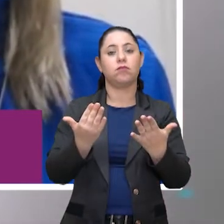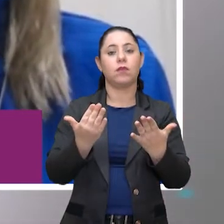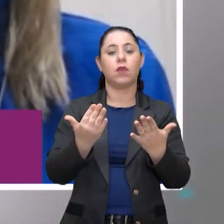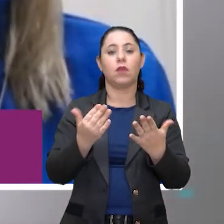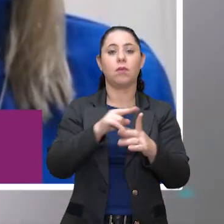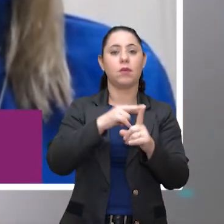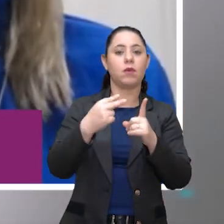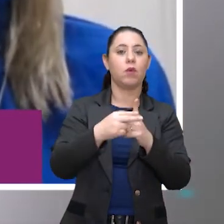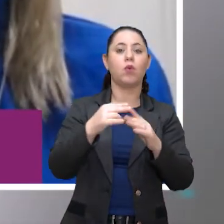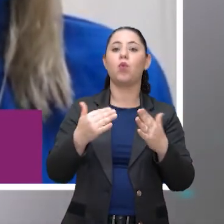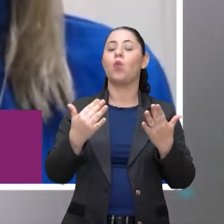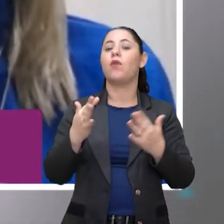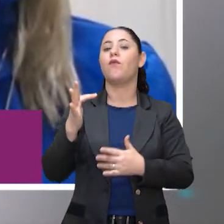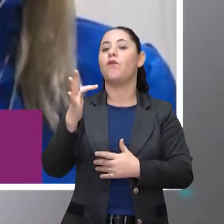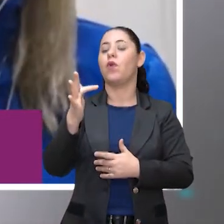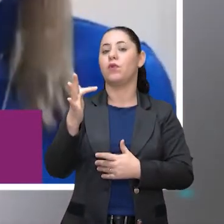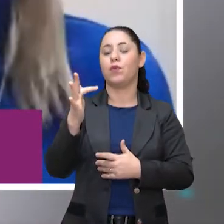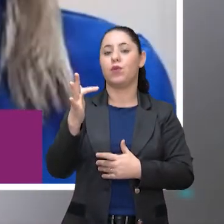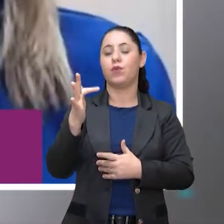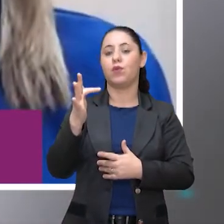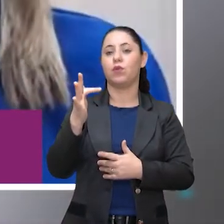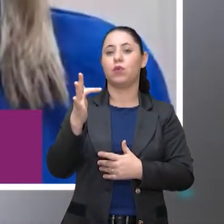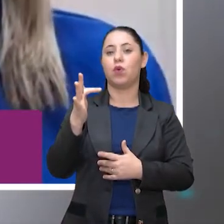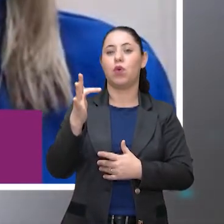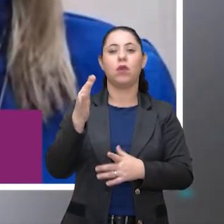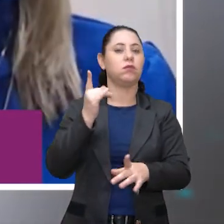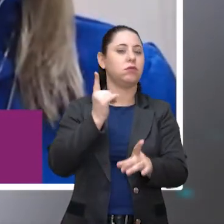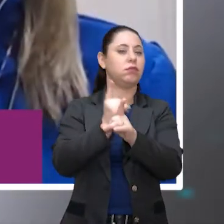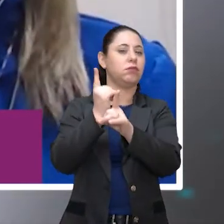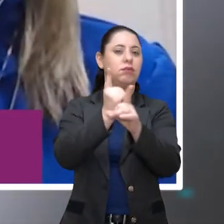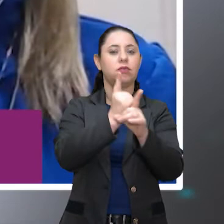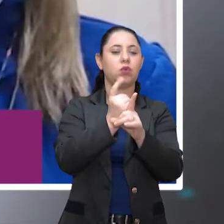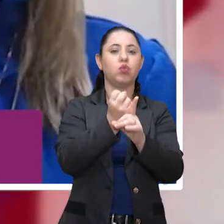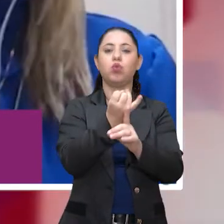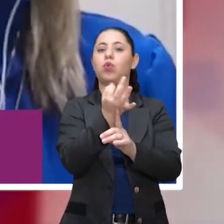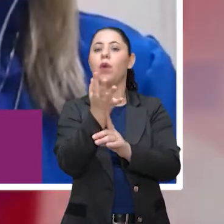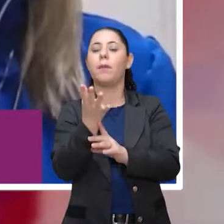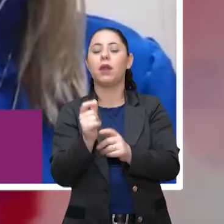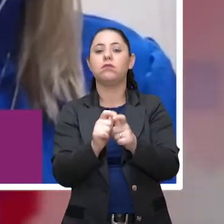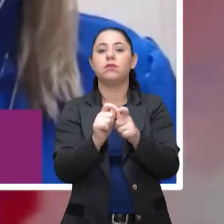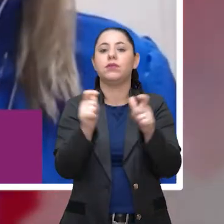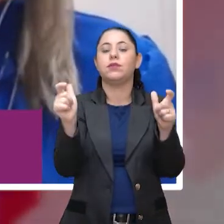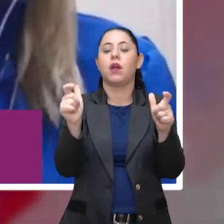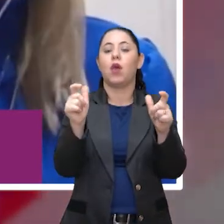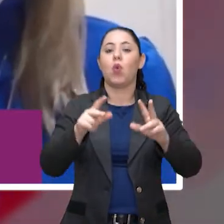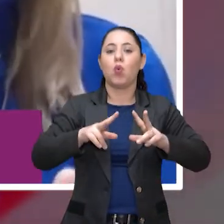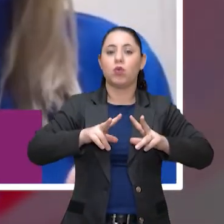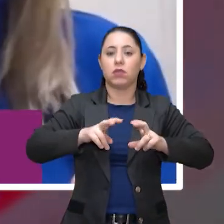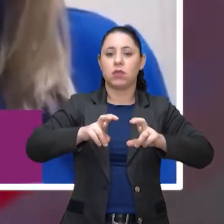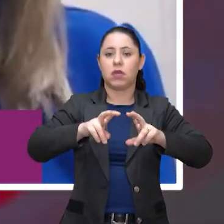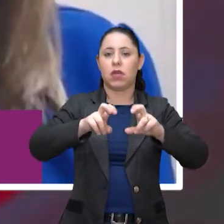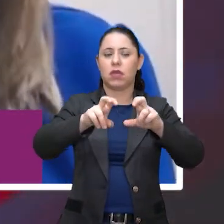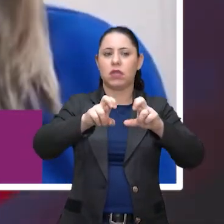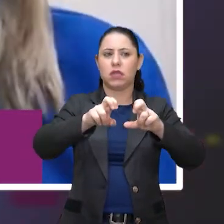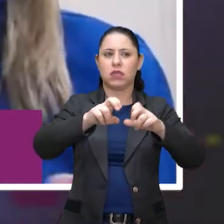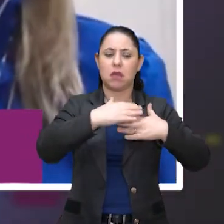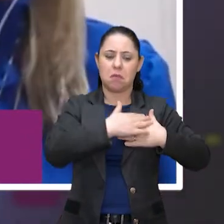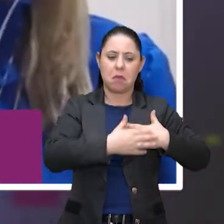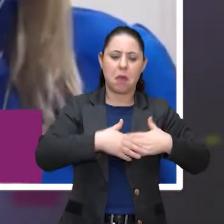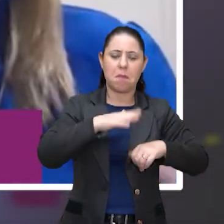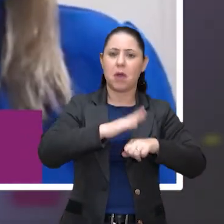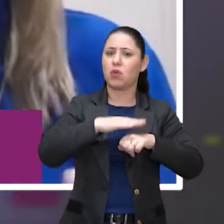as perspectivas em relação à projeção de diagnóstico? É o tipo de câncer mais incidente no mundo, na